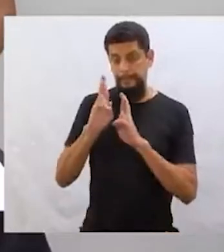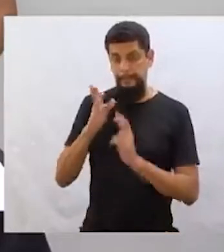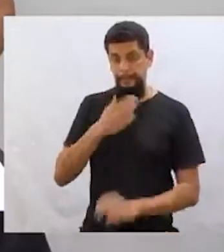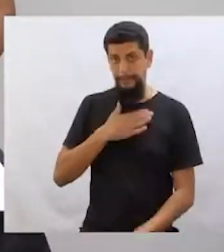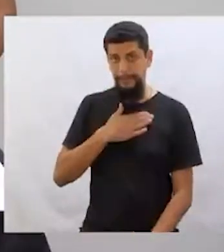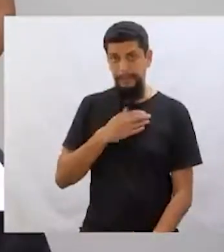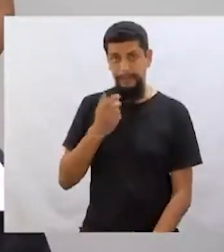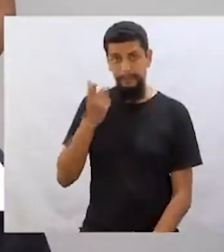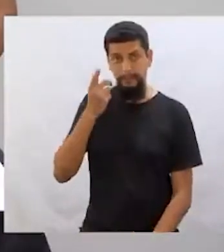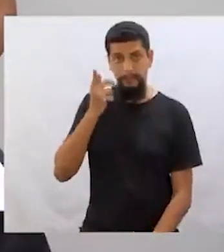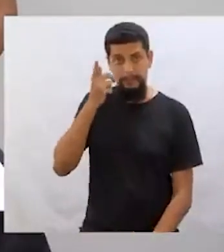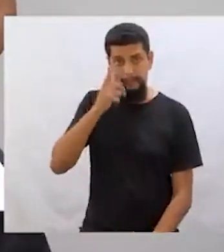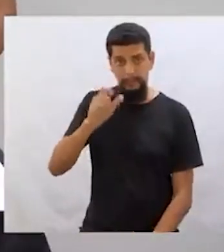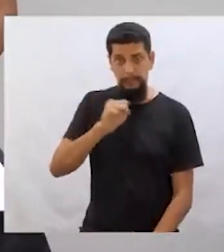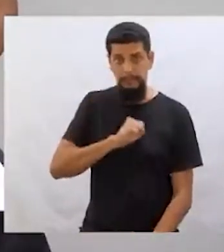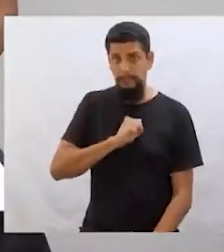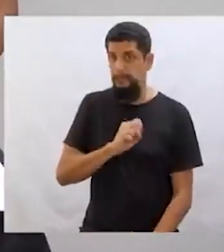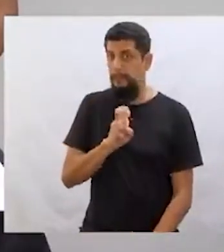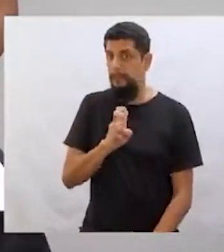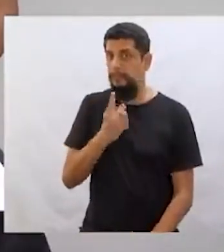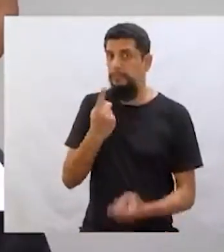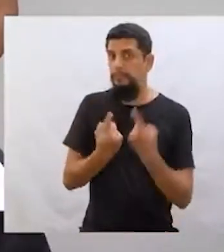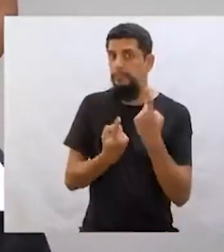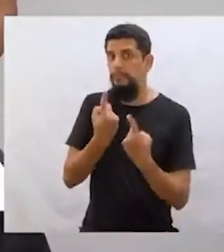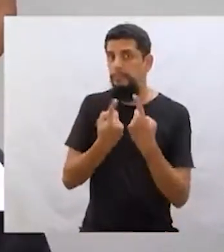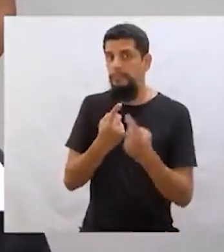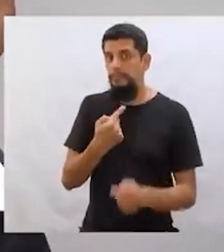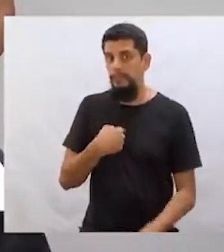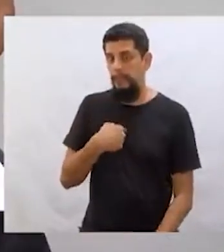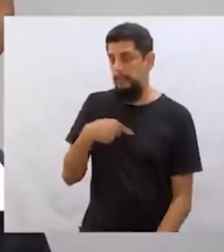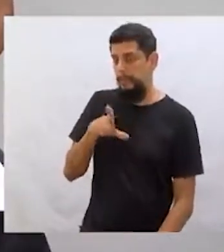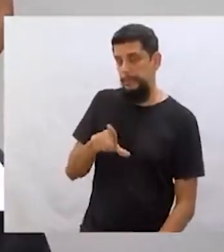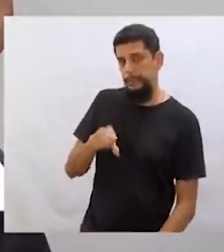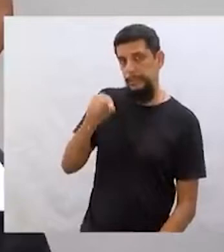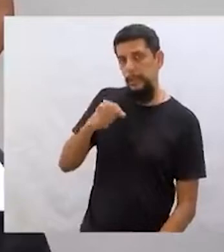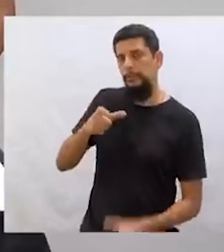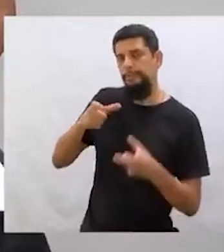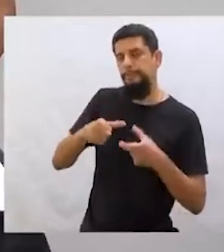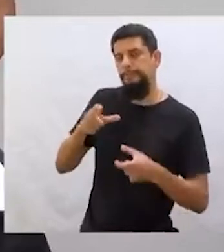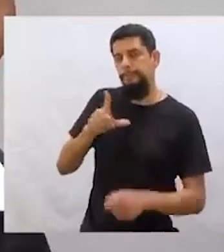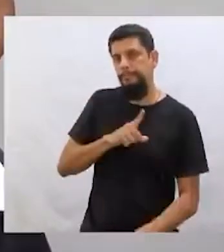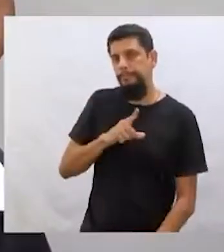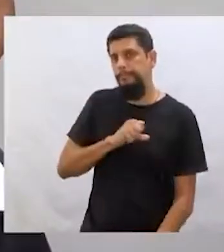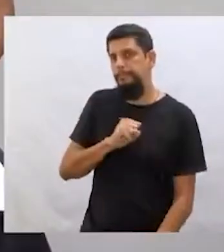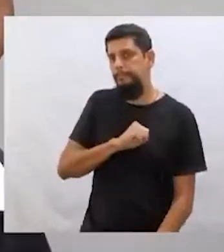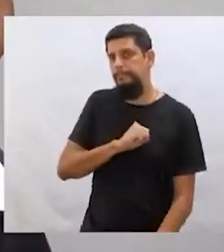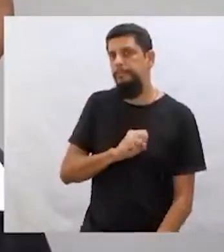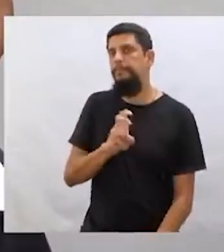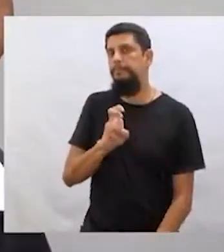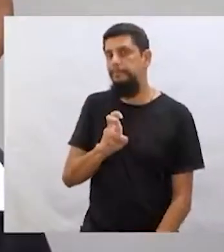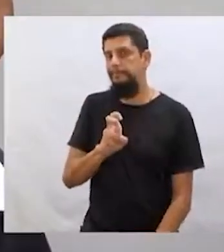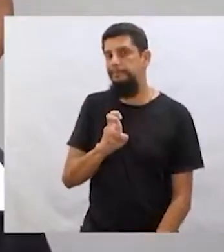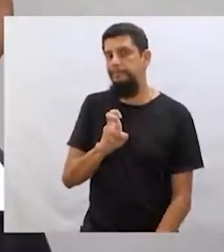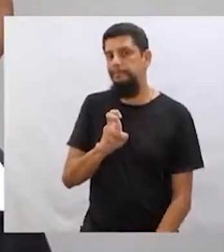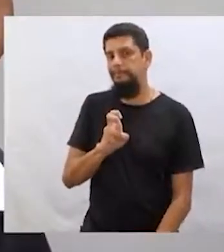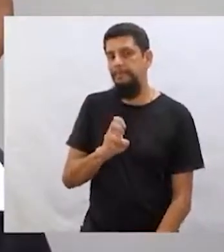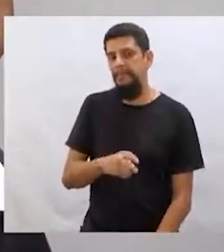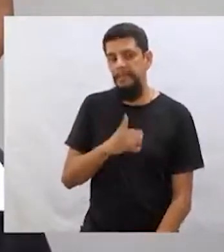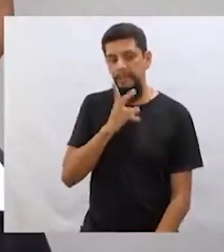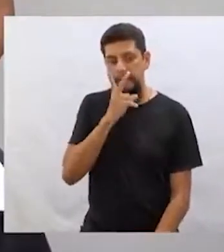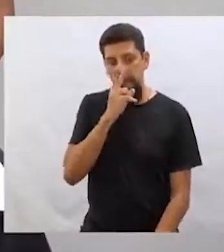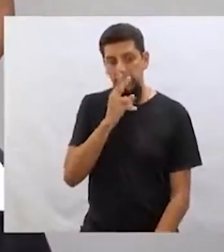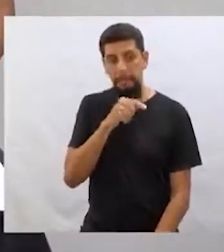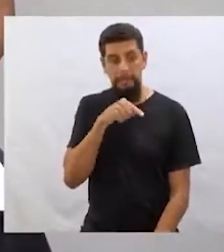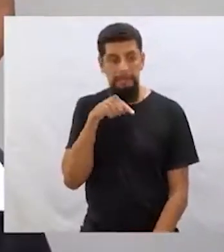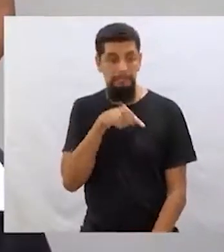Torçam para mim que eu consiga o número 5, hein? Qual será que eu vou escolher? Onde será que está o número 5? Eu